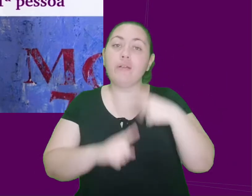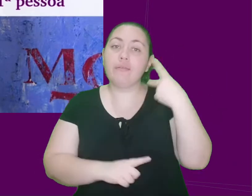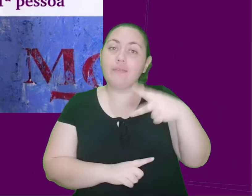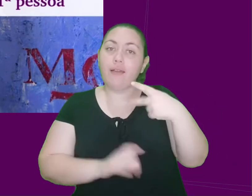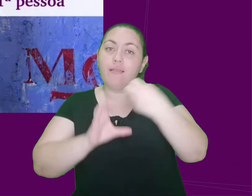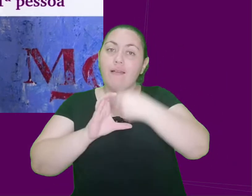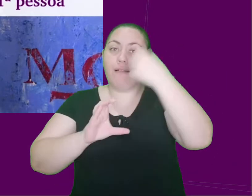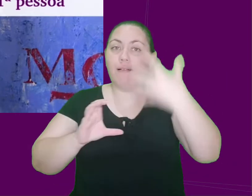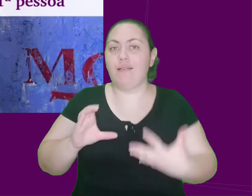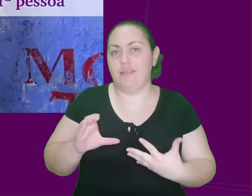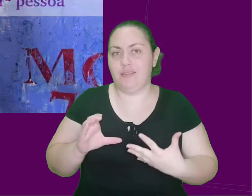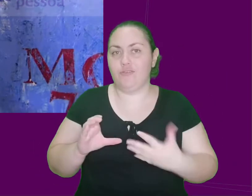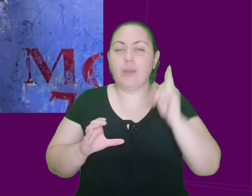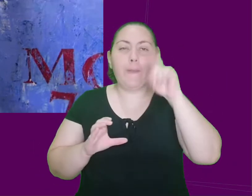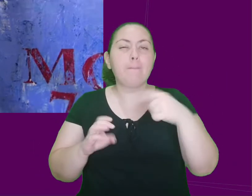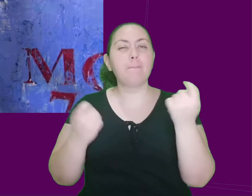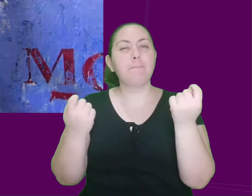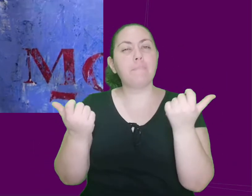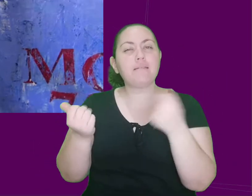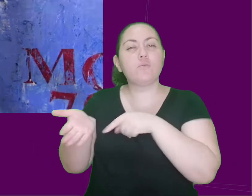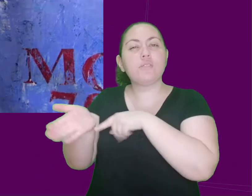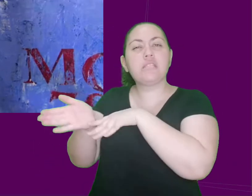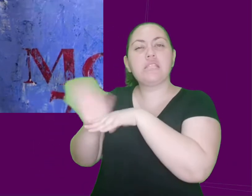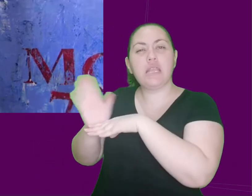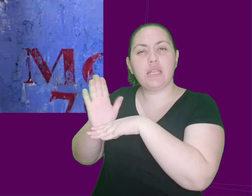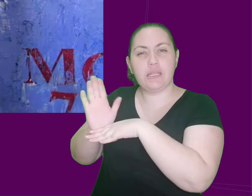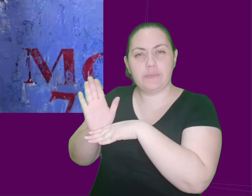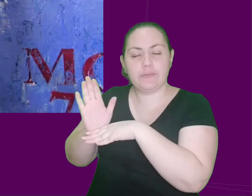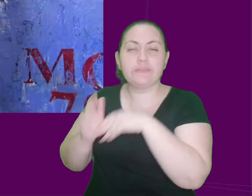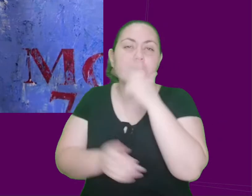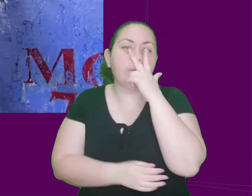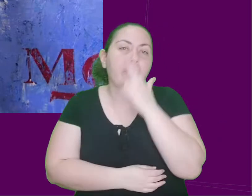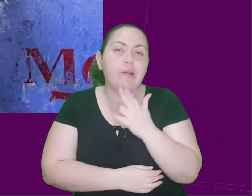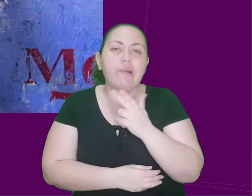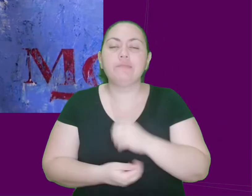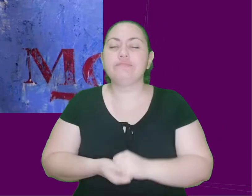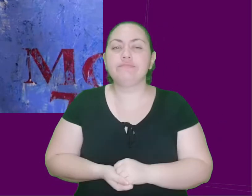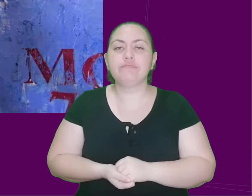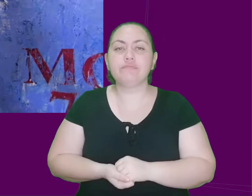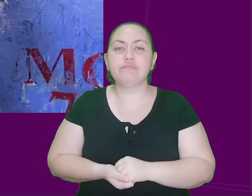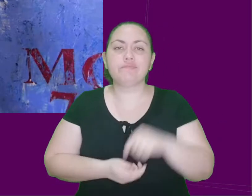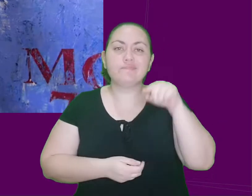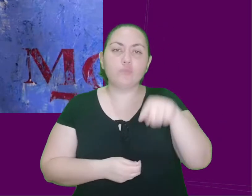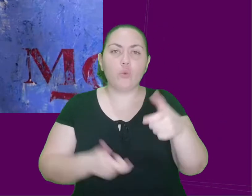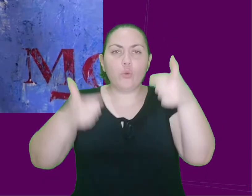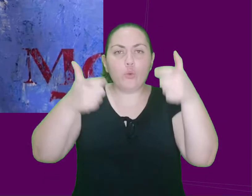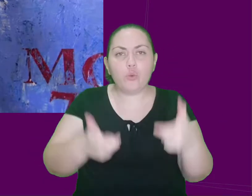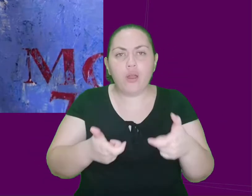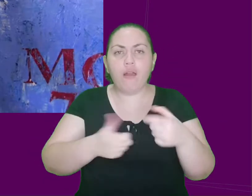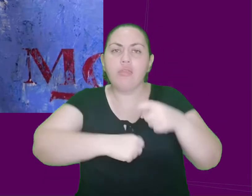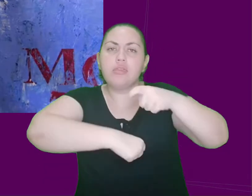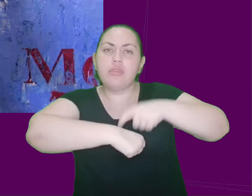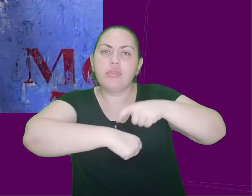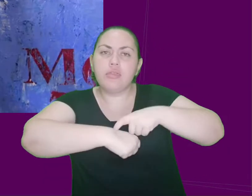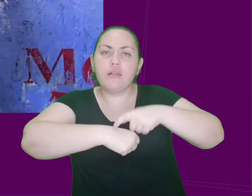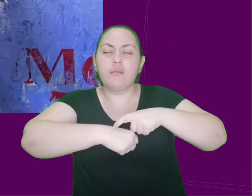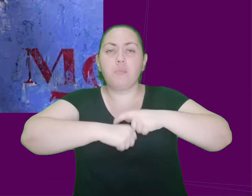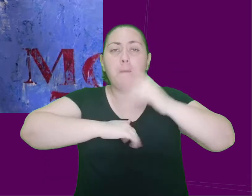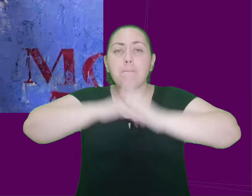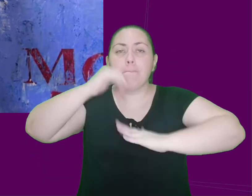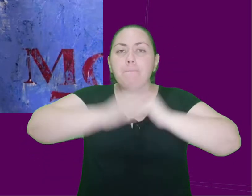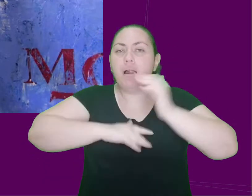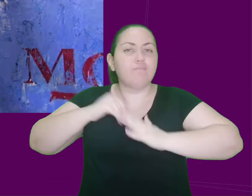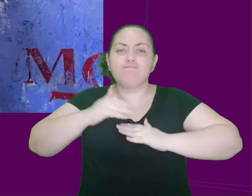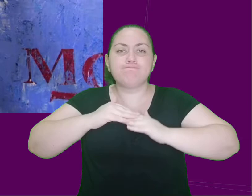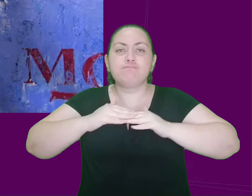porque a sua configuração próxima à cinematográfica, como com um lugar, um tempo e uma cena